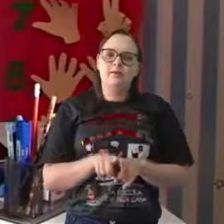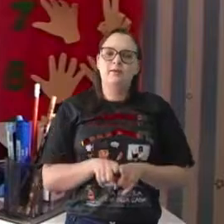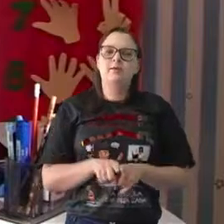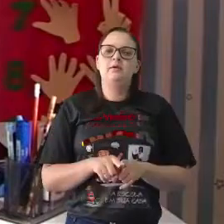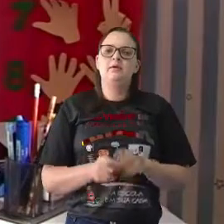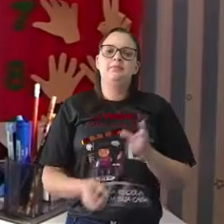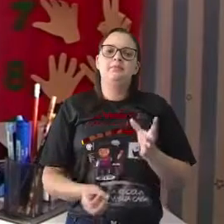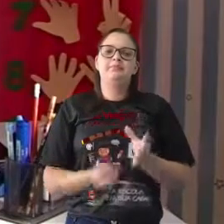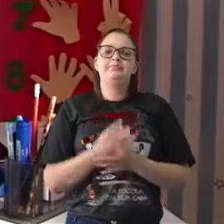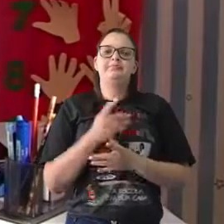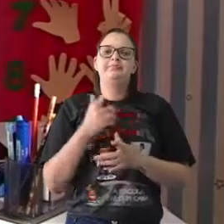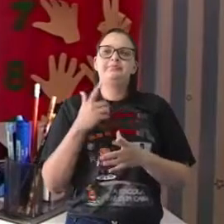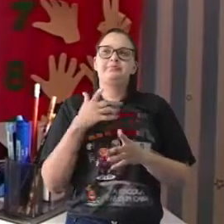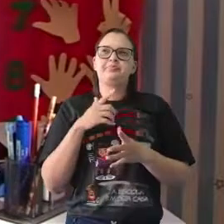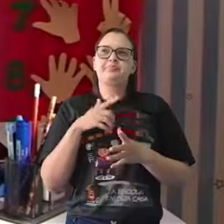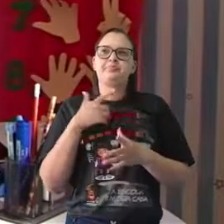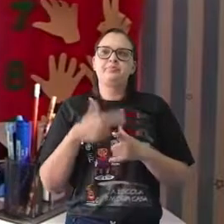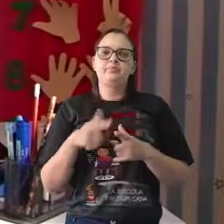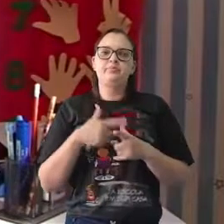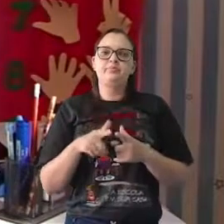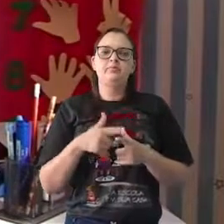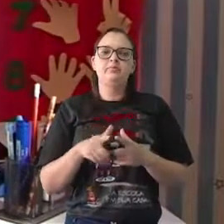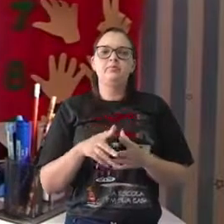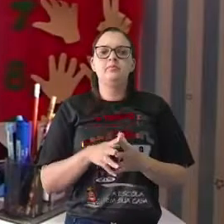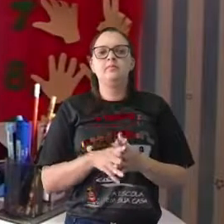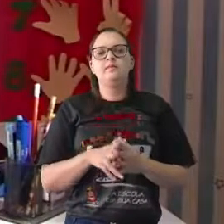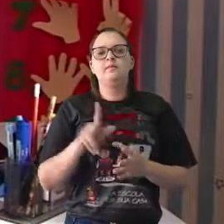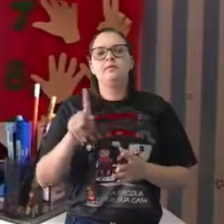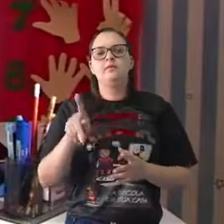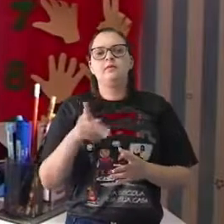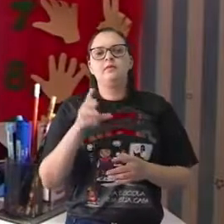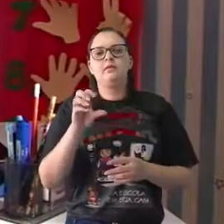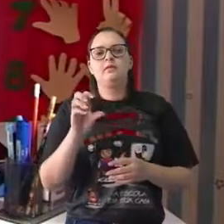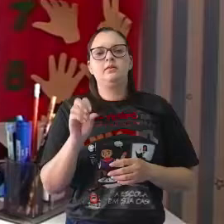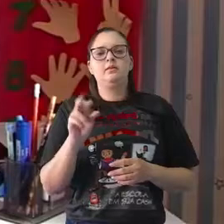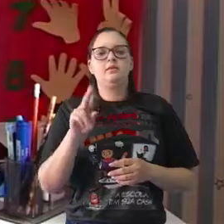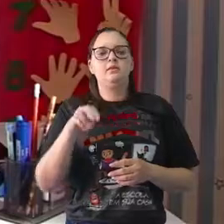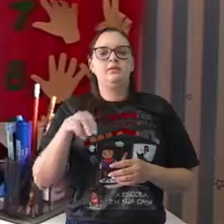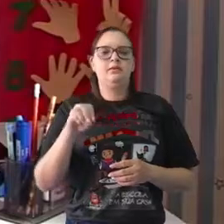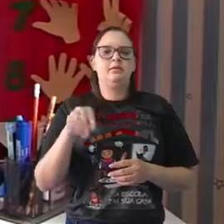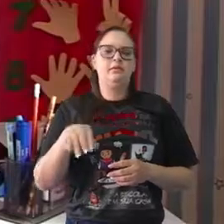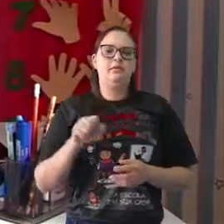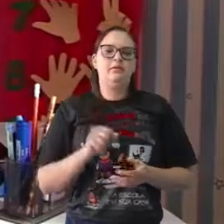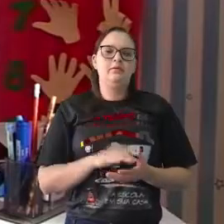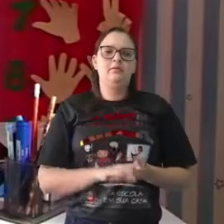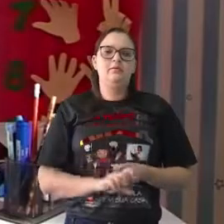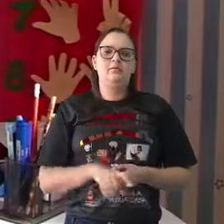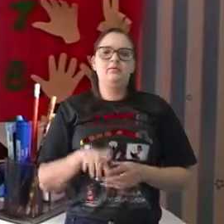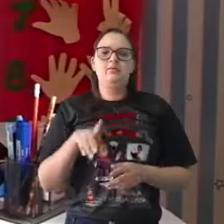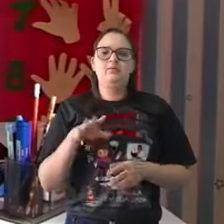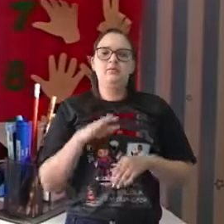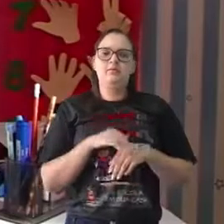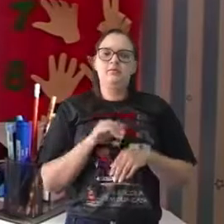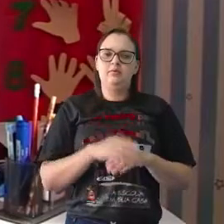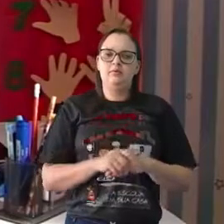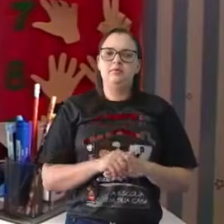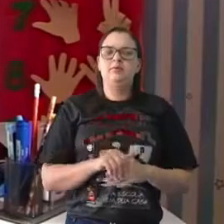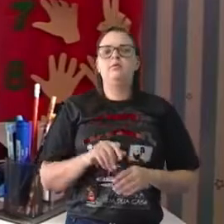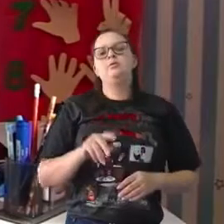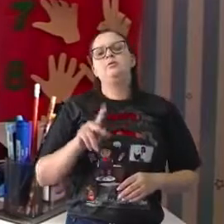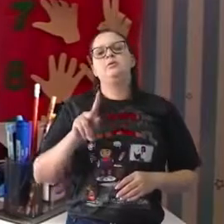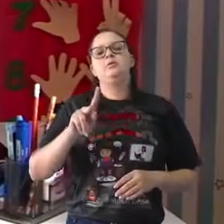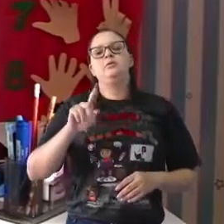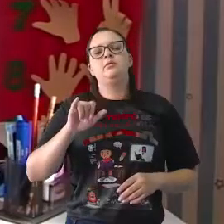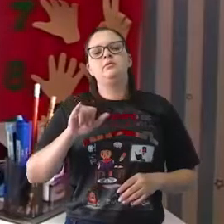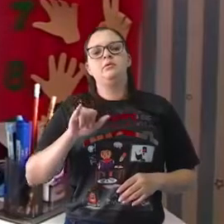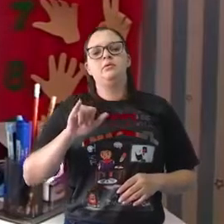está, esse hormônio em excesso ou em menor quantidade. Quando está em excesso, a gente chama de hipertireoidismo,